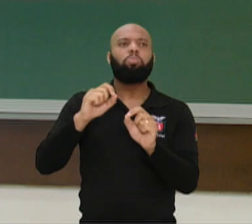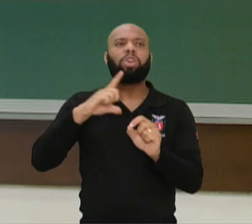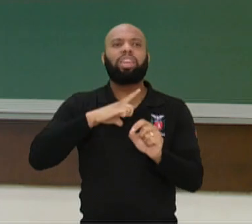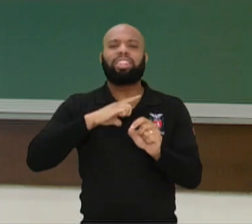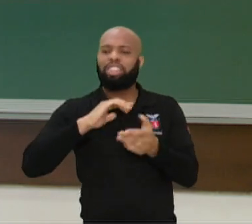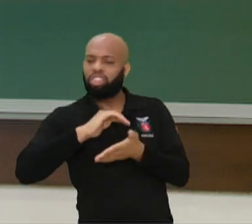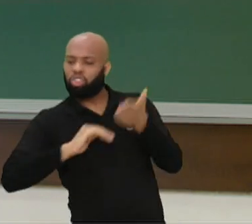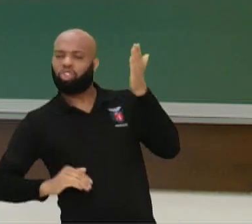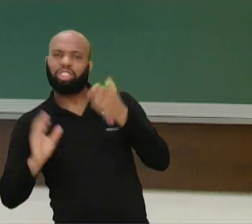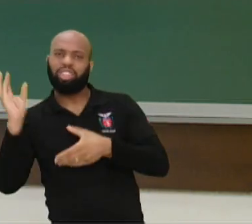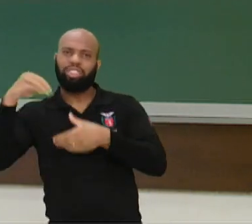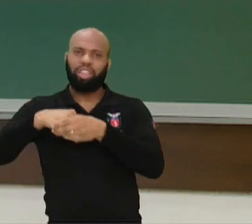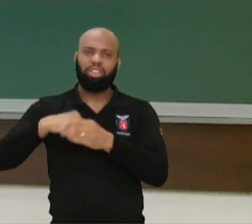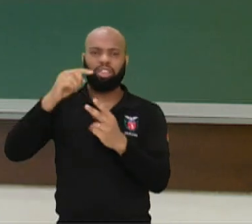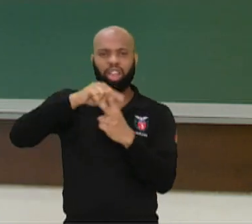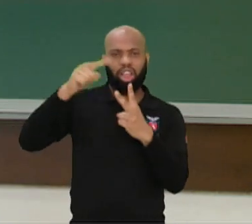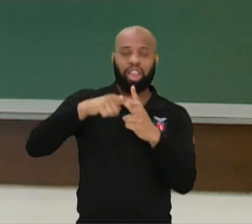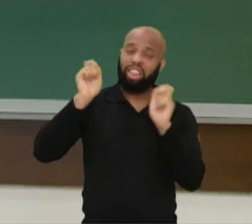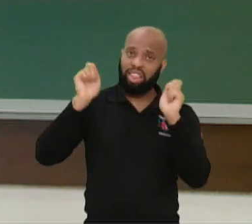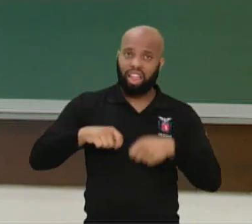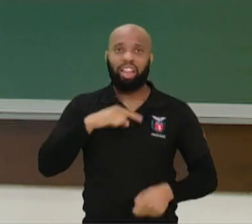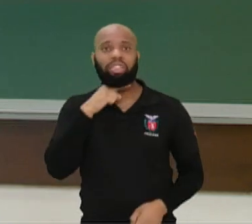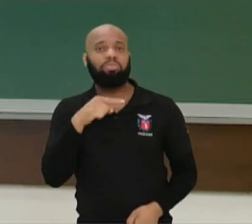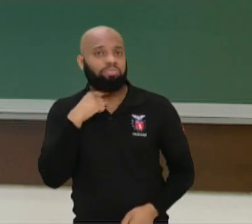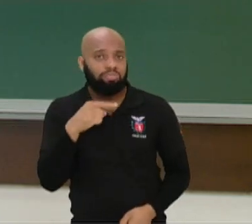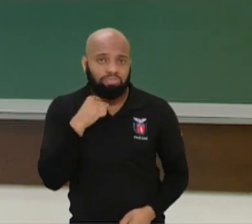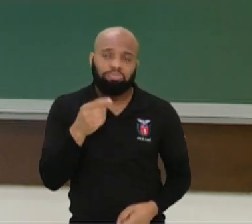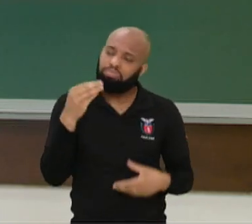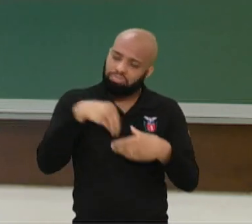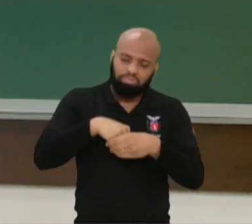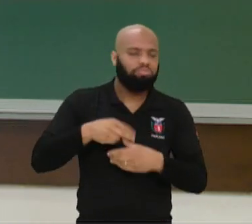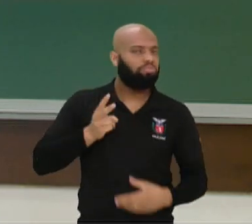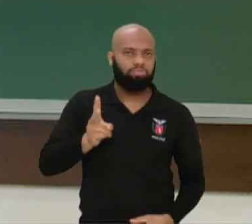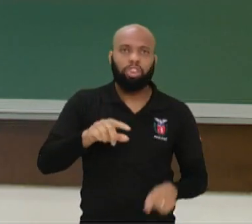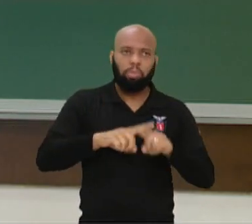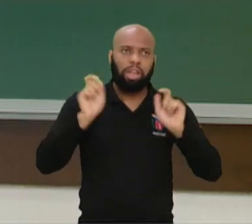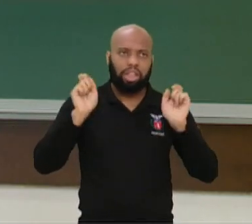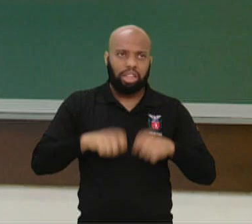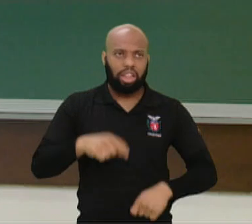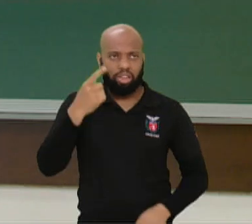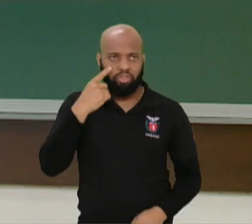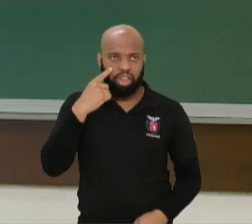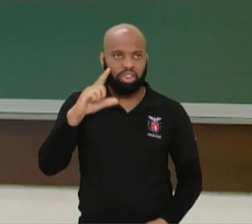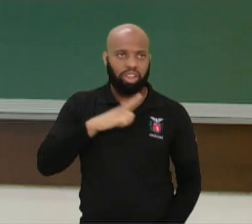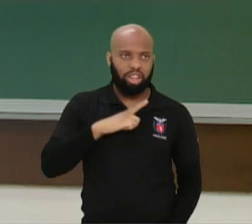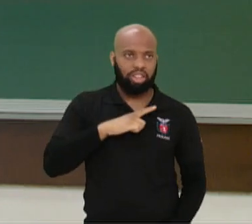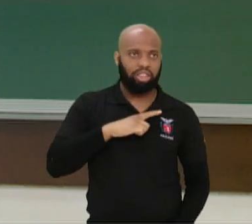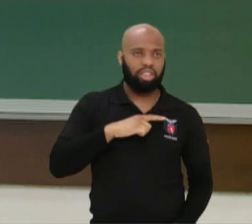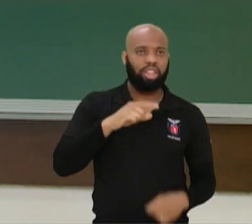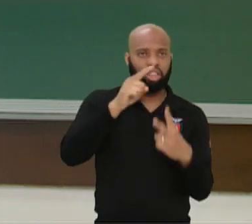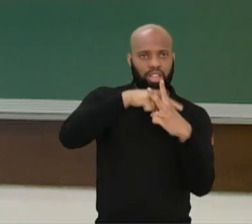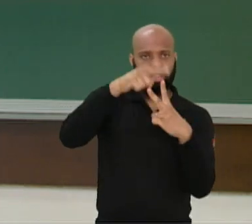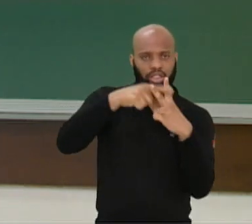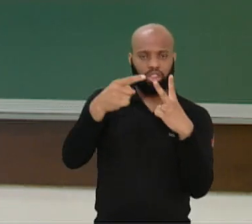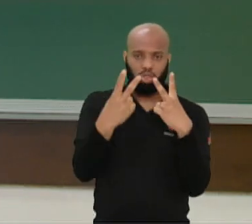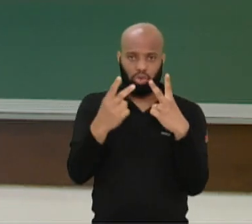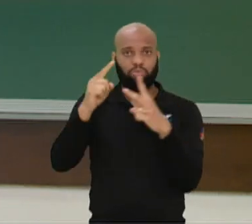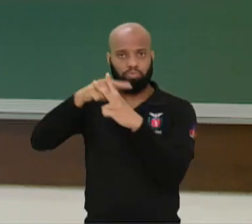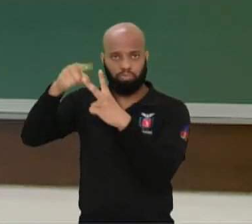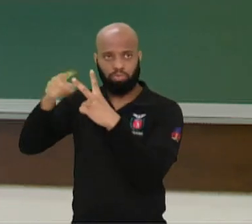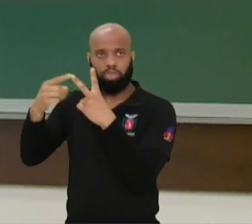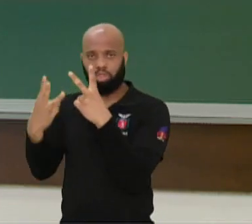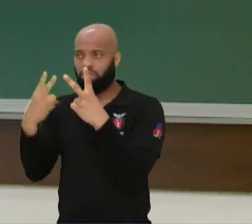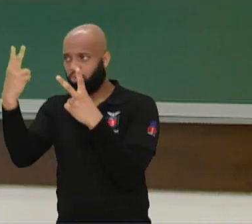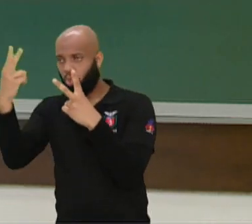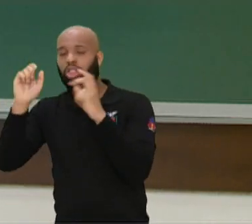de dentro da raiz aquilo que eu posso. Se não pode, fica dentro mesmo. Mas eu posso aqui, ó, uma raiz para cada um, propriedade